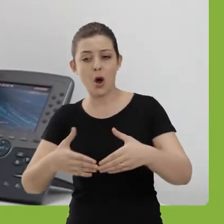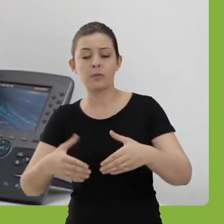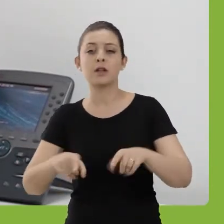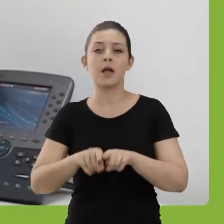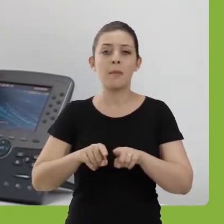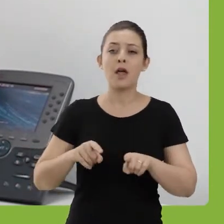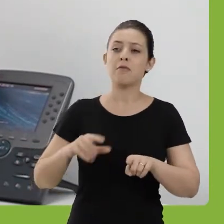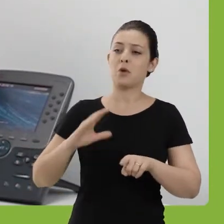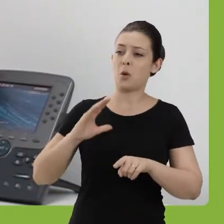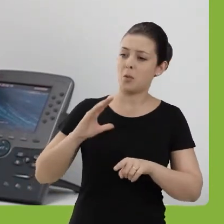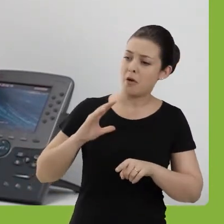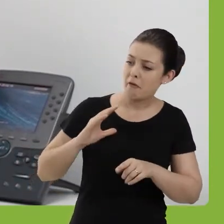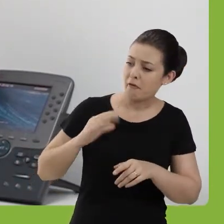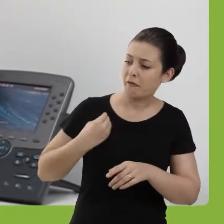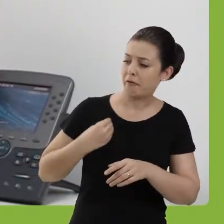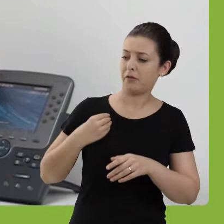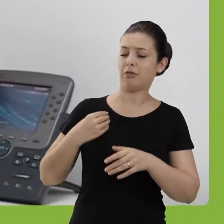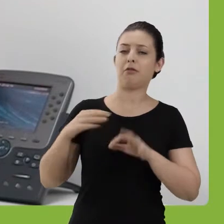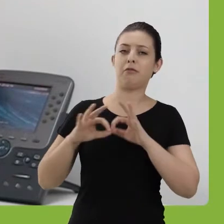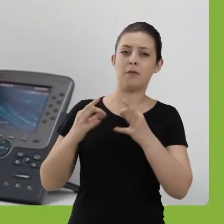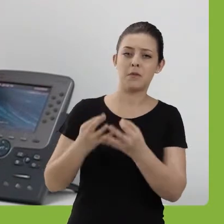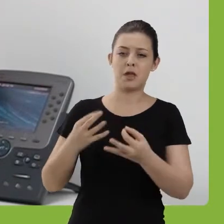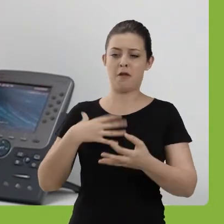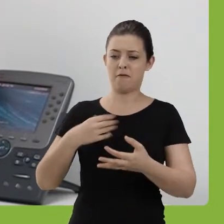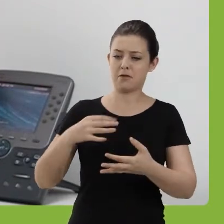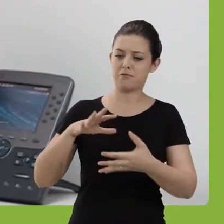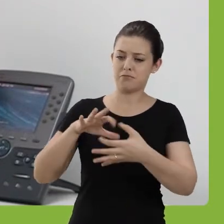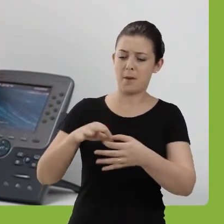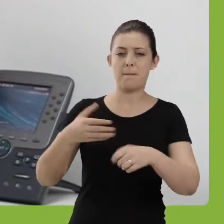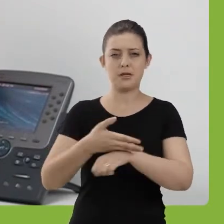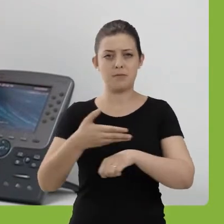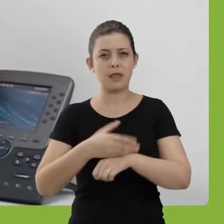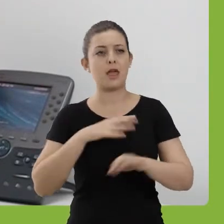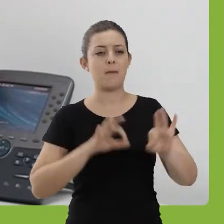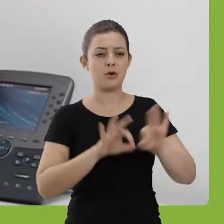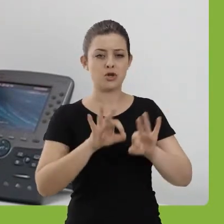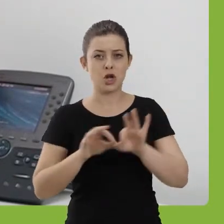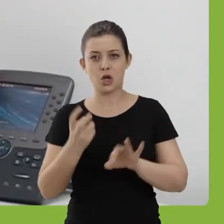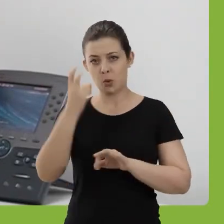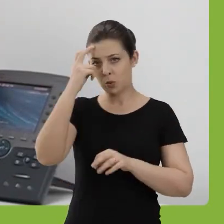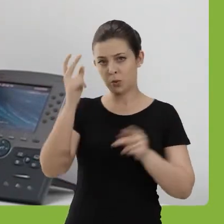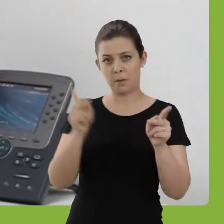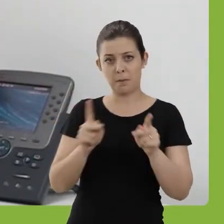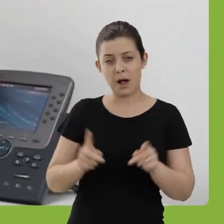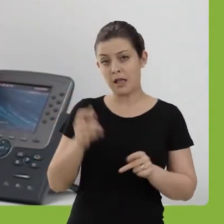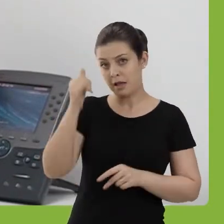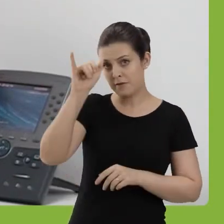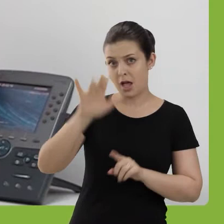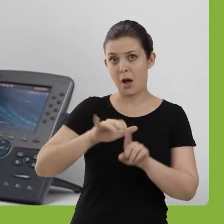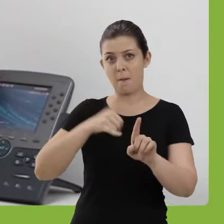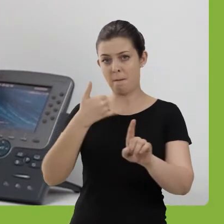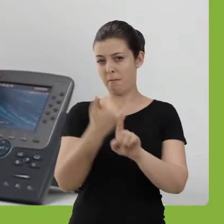dos filhos, das famílias é muito importante. A escola ter projetos de construção de cultura de paz para evitar o bullying,